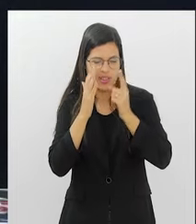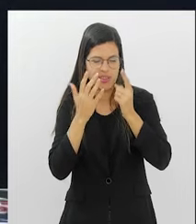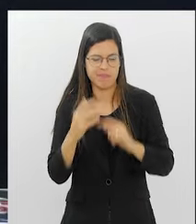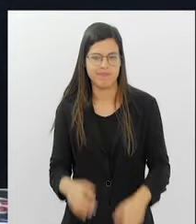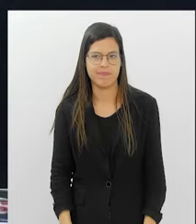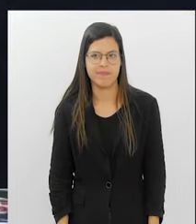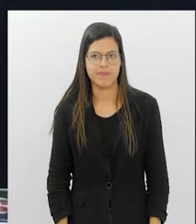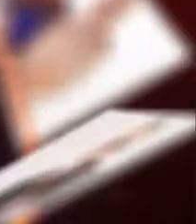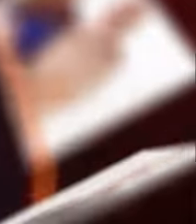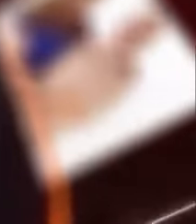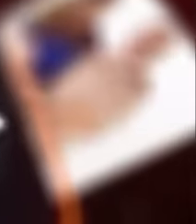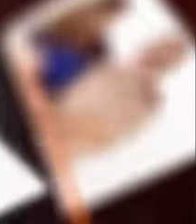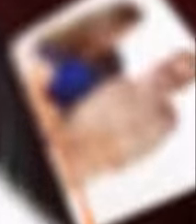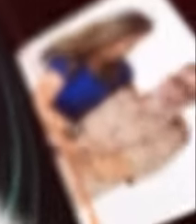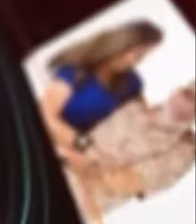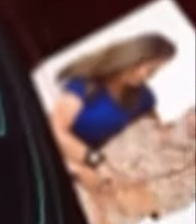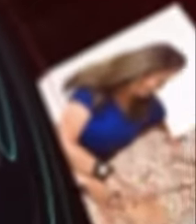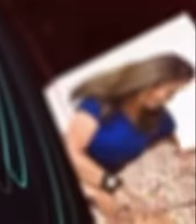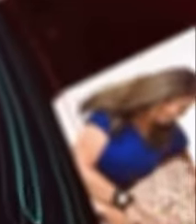com